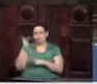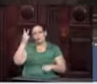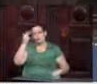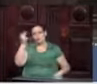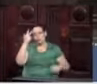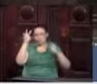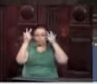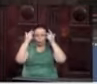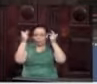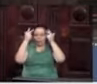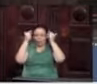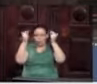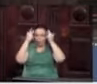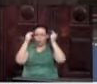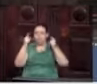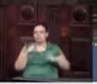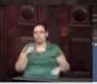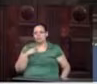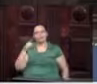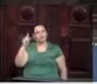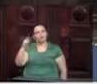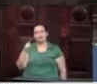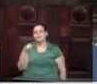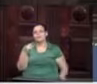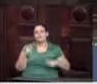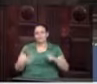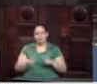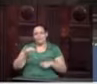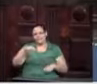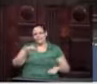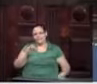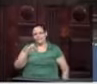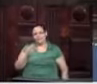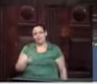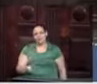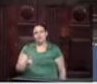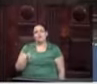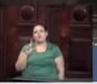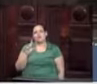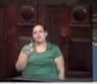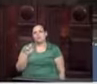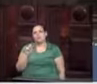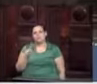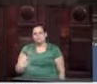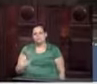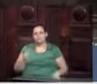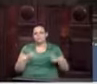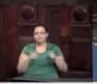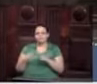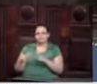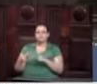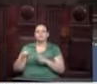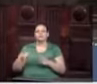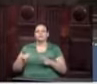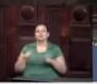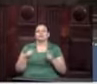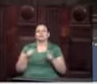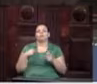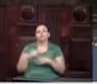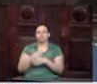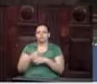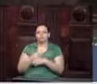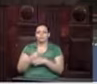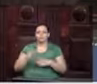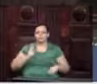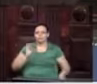nós temos aí Lapa presente, Meyer presente, Lagoa presente, outra polícia, com outro uniforme, até